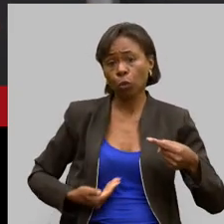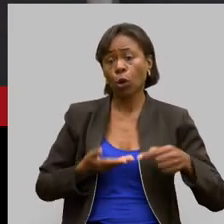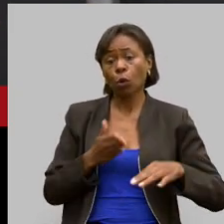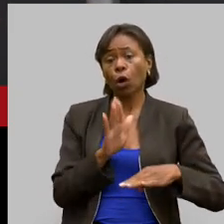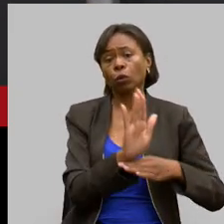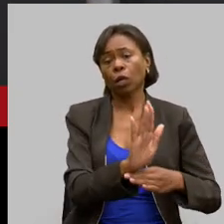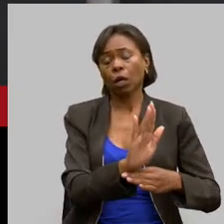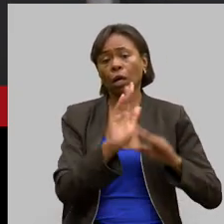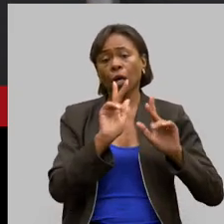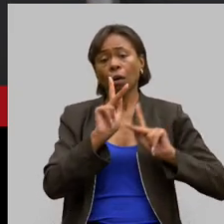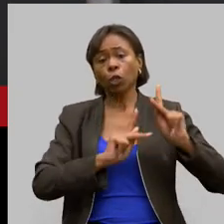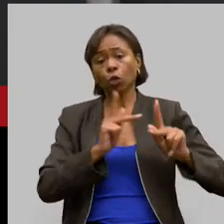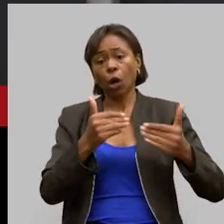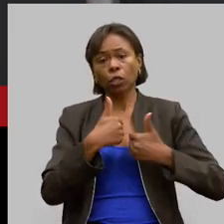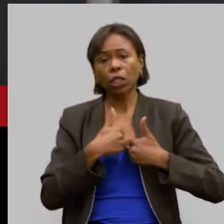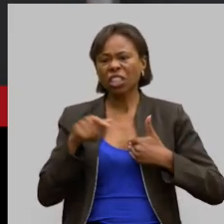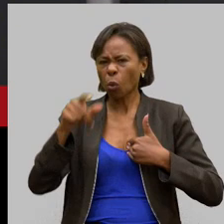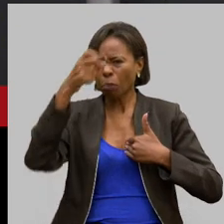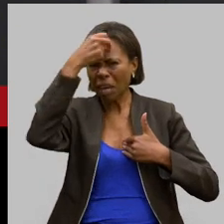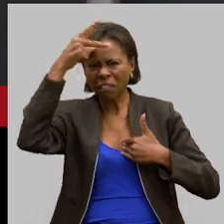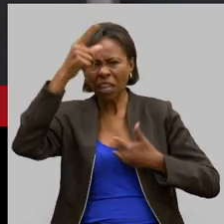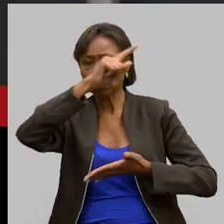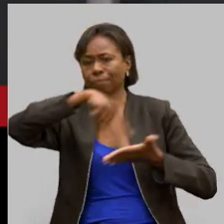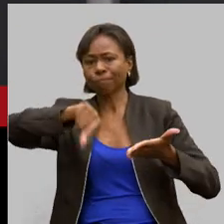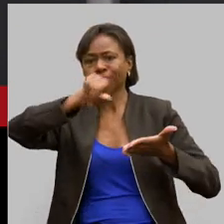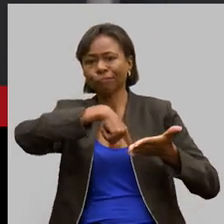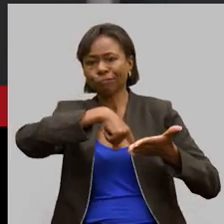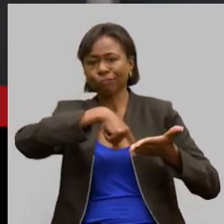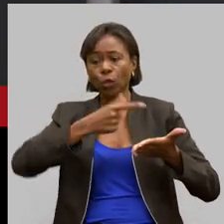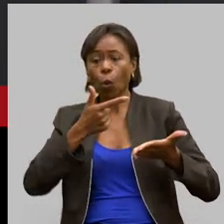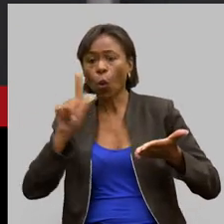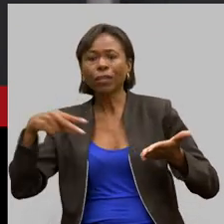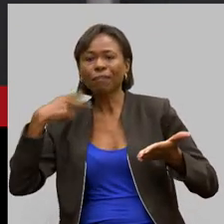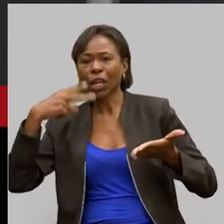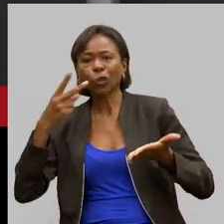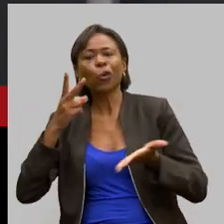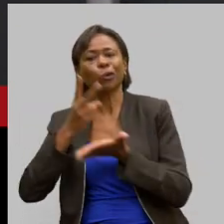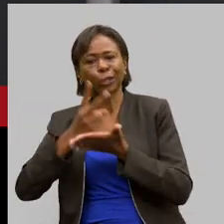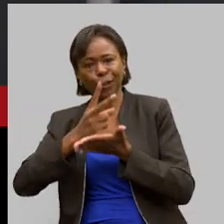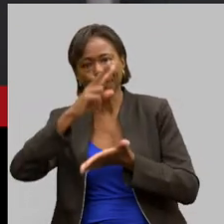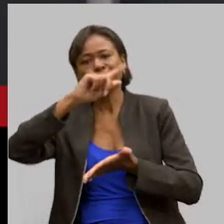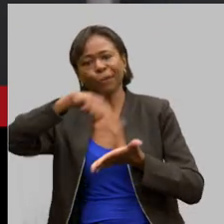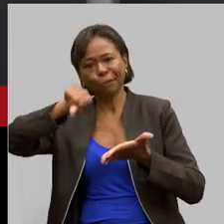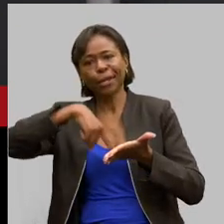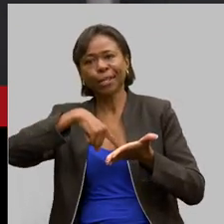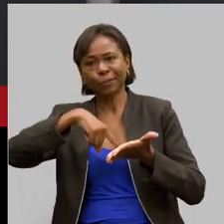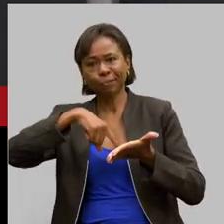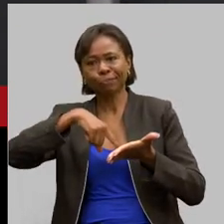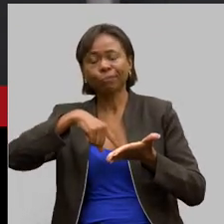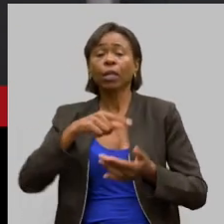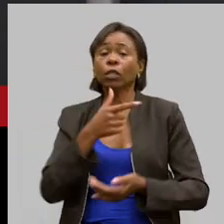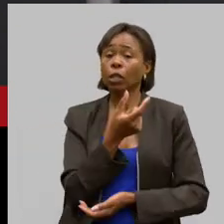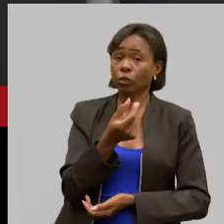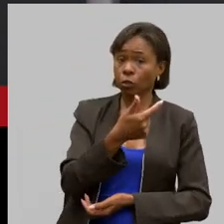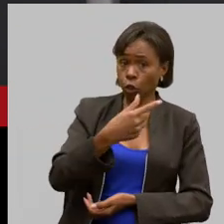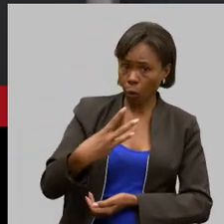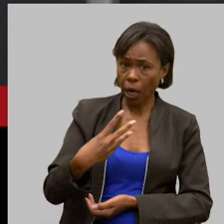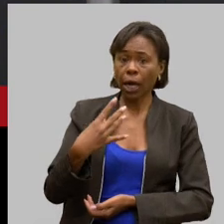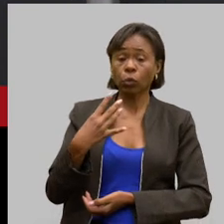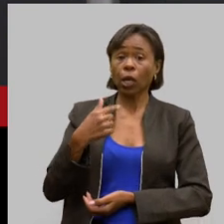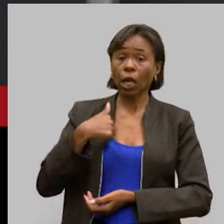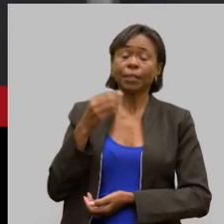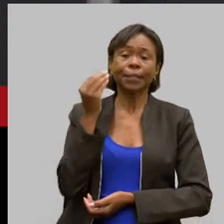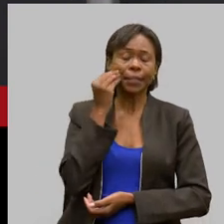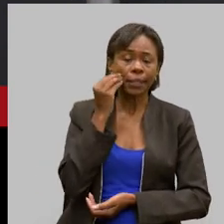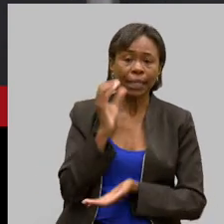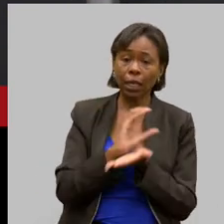vetou e os outros vereador mantiveram o veto 2024 tentei garantir R 900.000